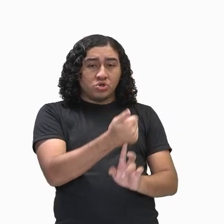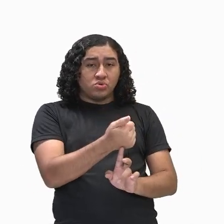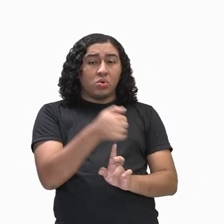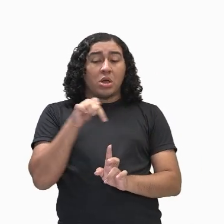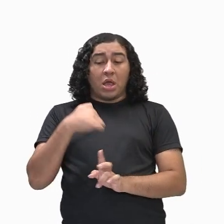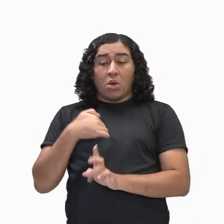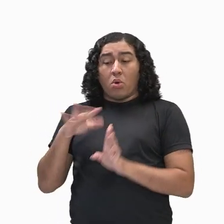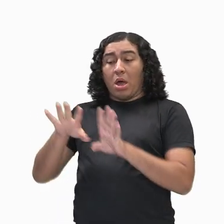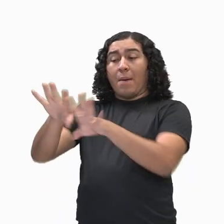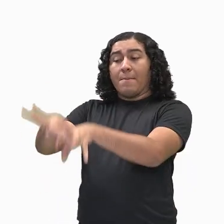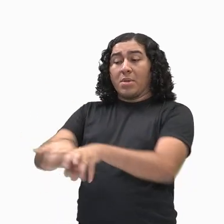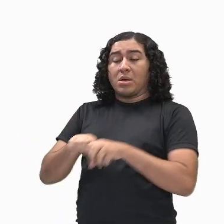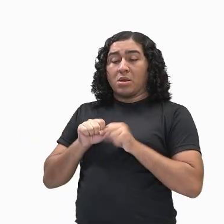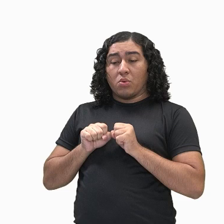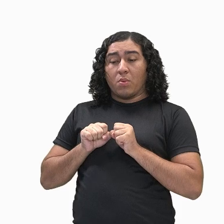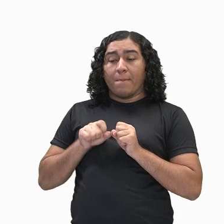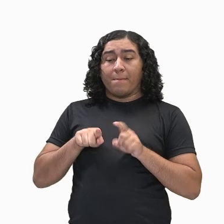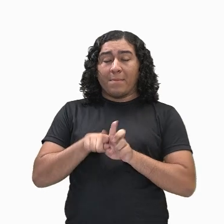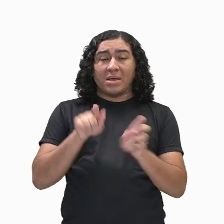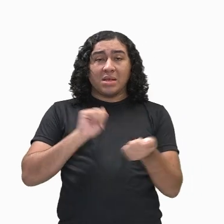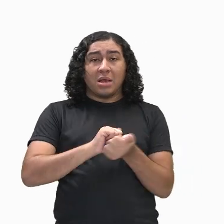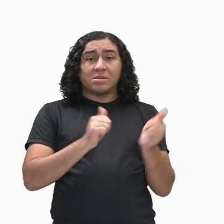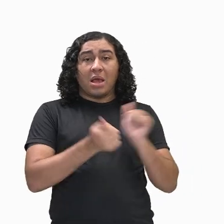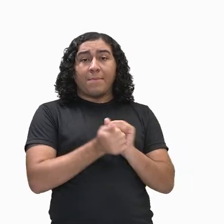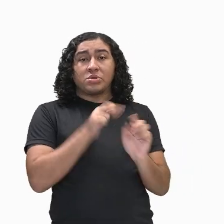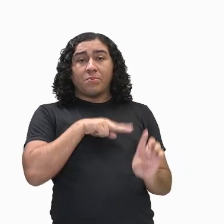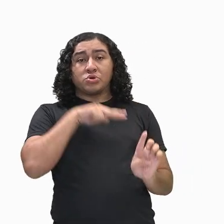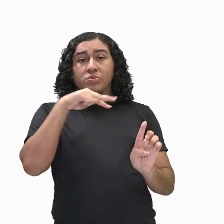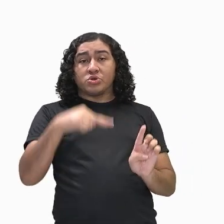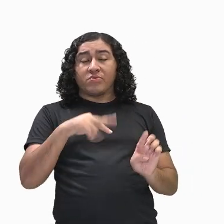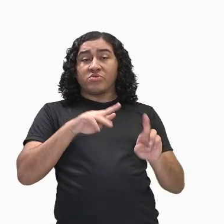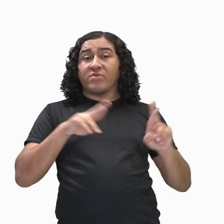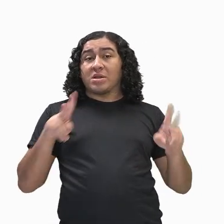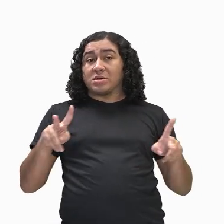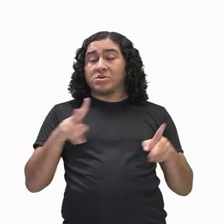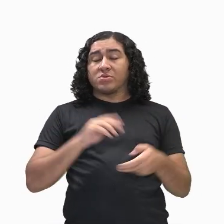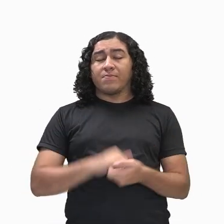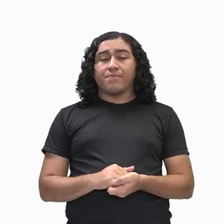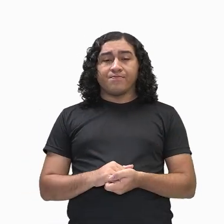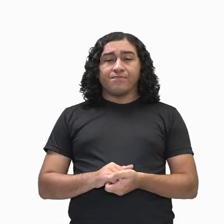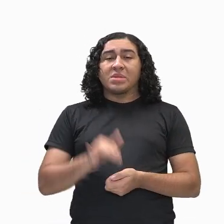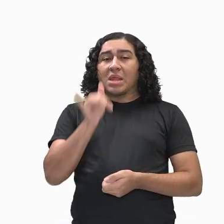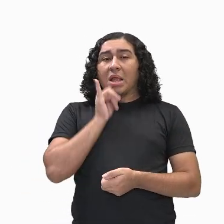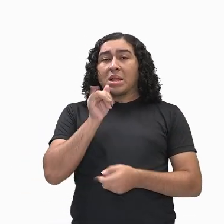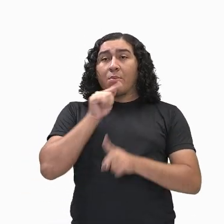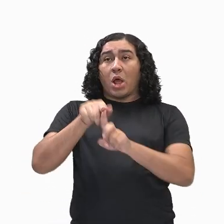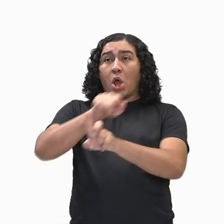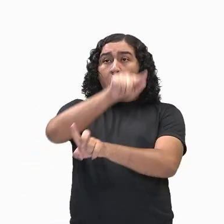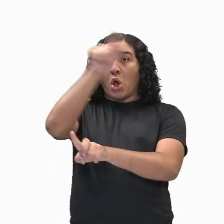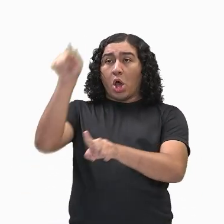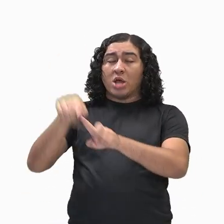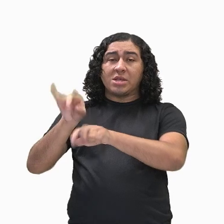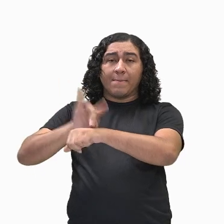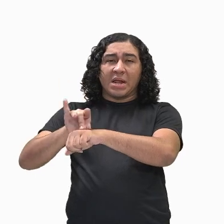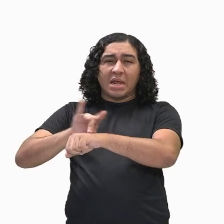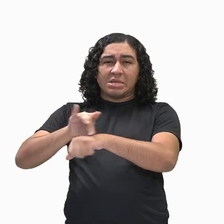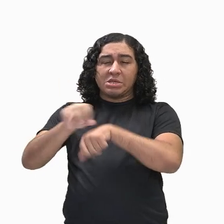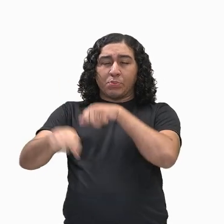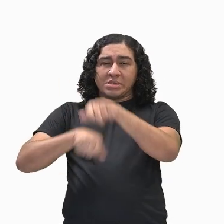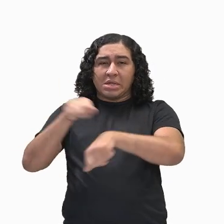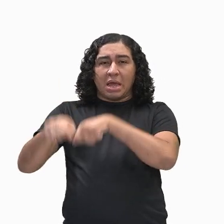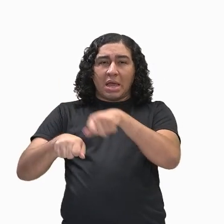daquilo com outro olhar. Então, colocar uma roda de bicicleta em cima de